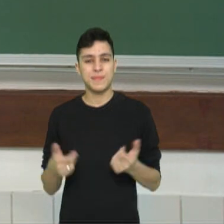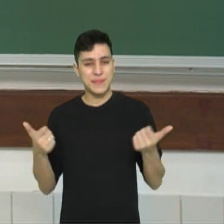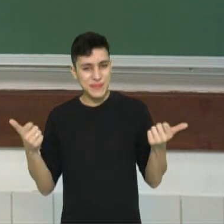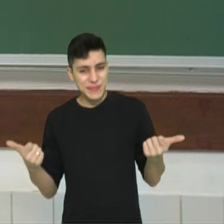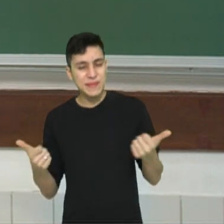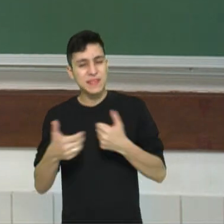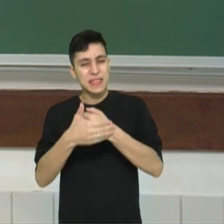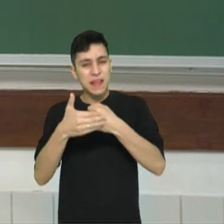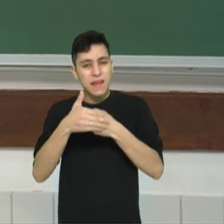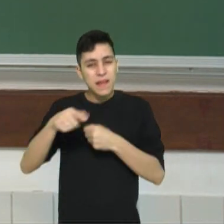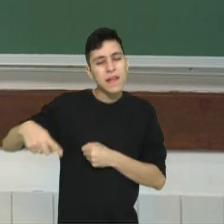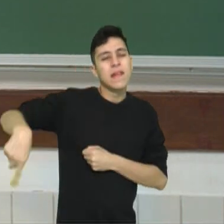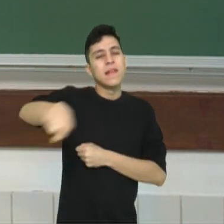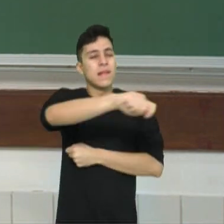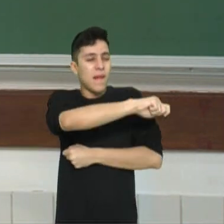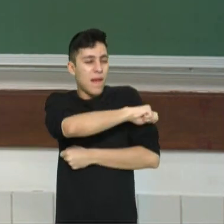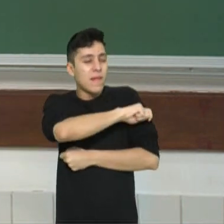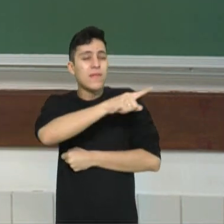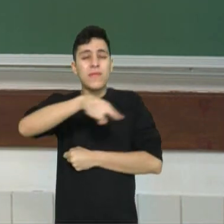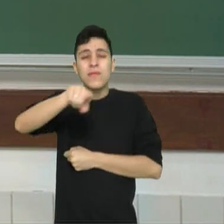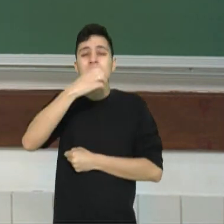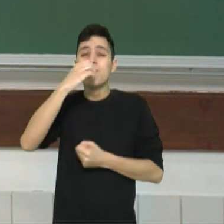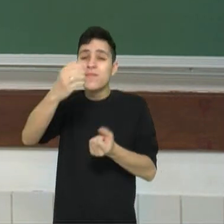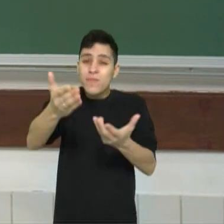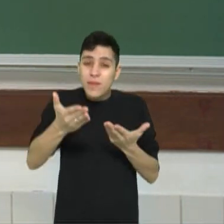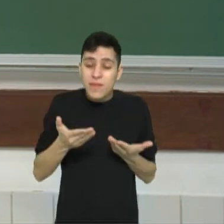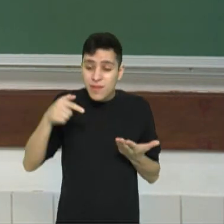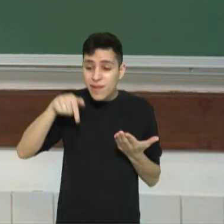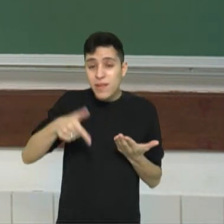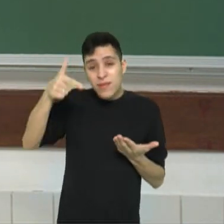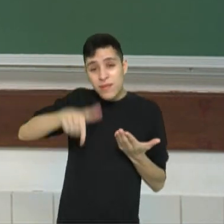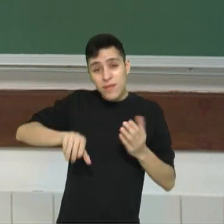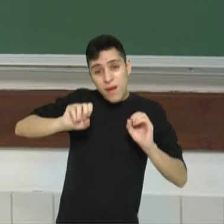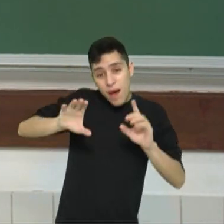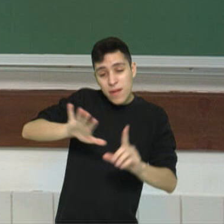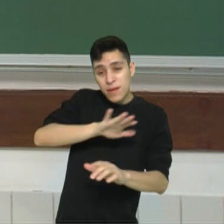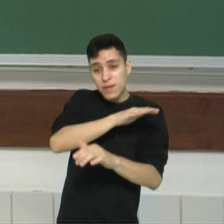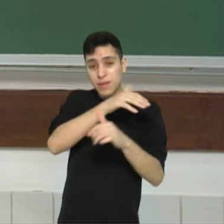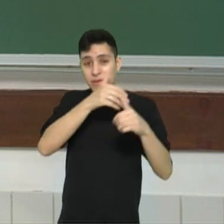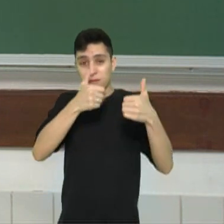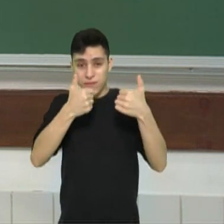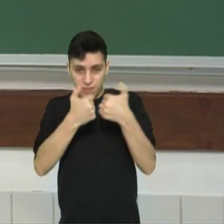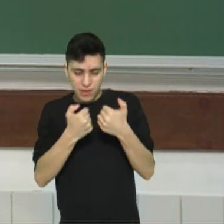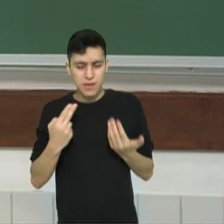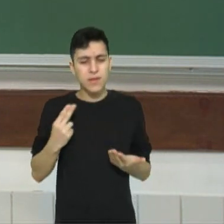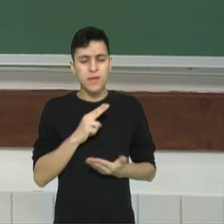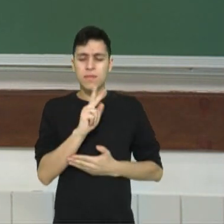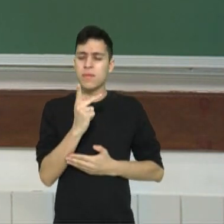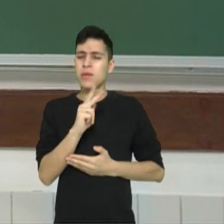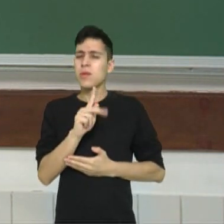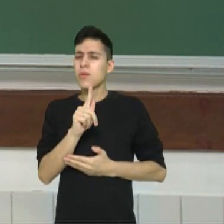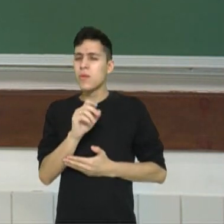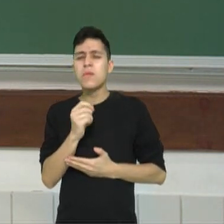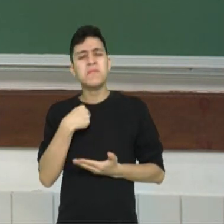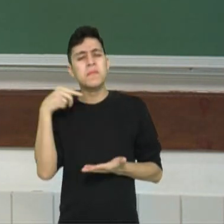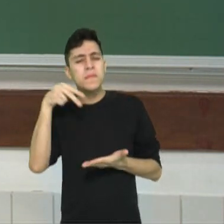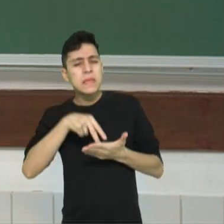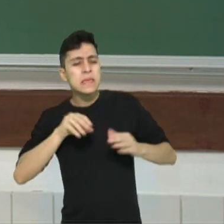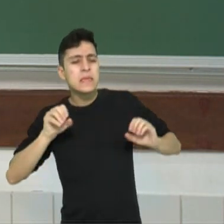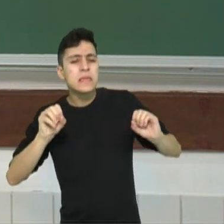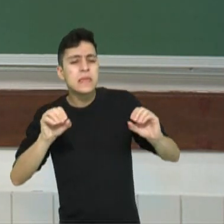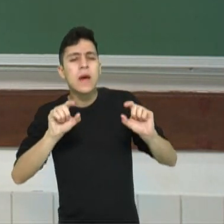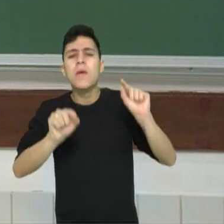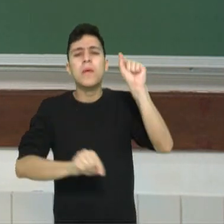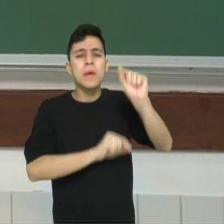Prezados alunos, sejam todos muito bem-vindos em mais uma aula de Física. Meu nome é Hugo Henrique e eu vou estar trabalhando com vocês mais um conteúdo aqui dentro